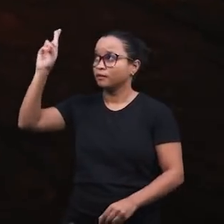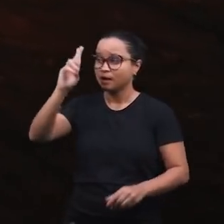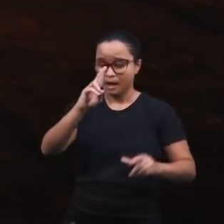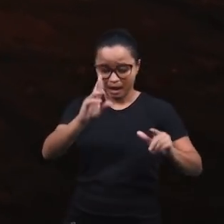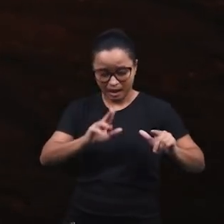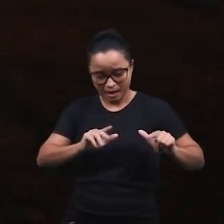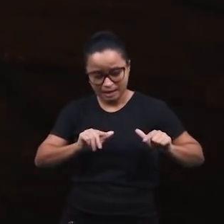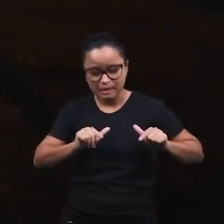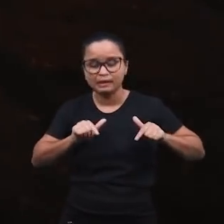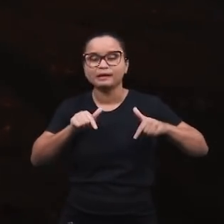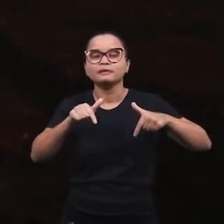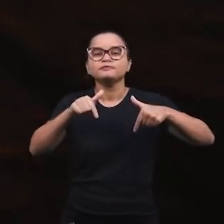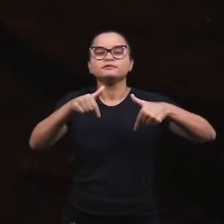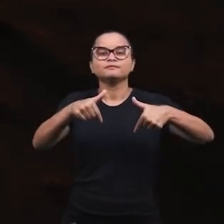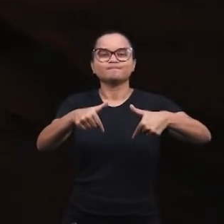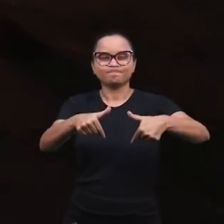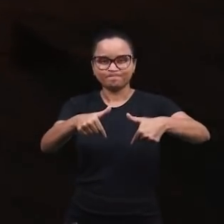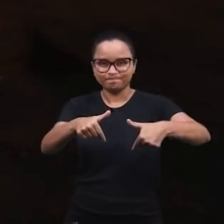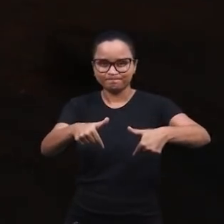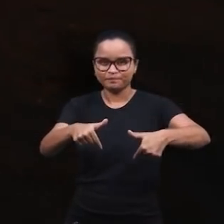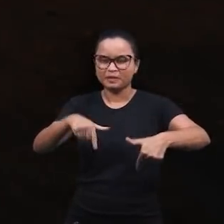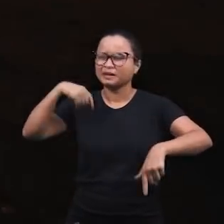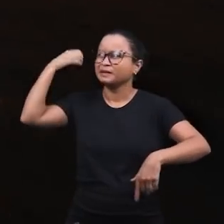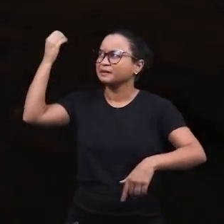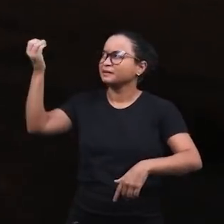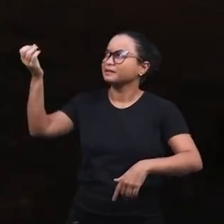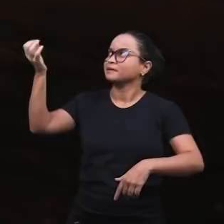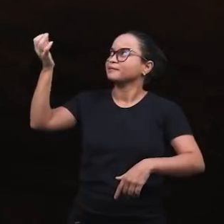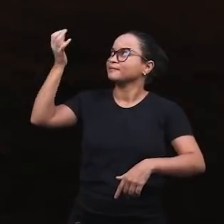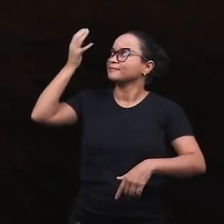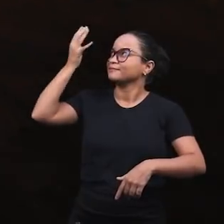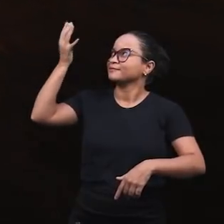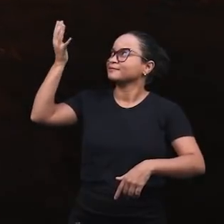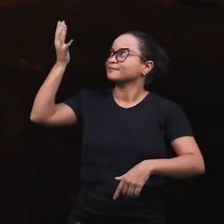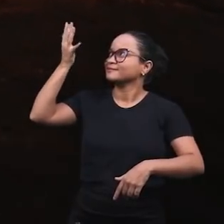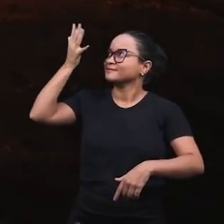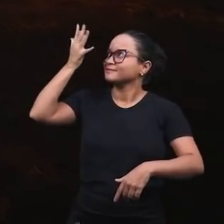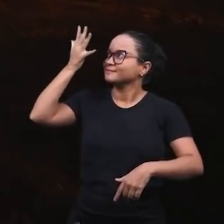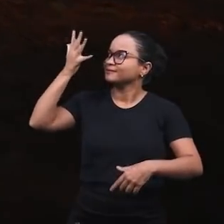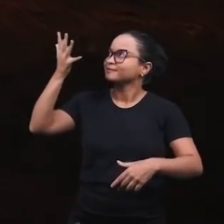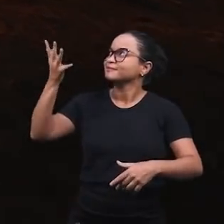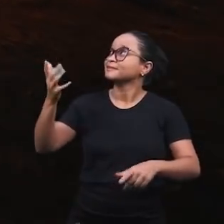Ele faz nascer a luz,